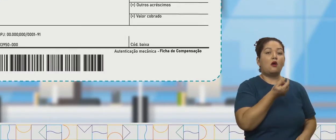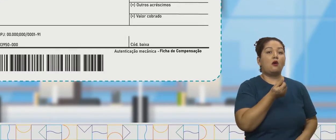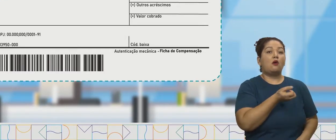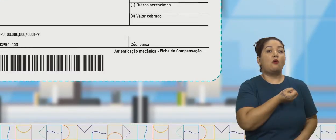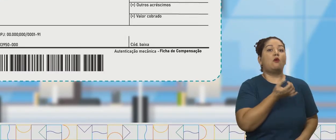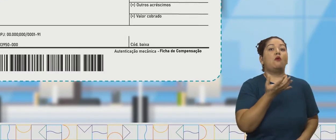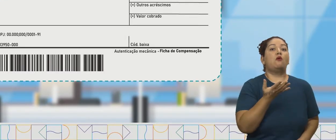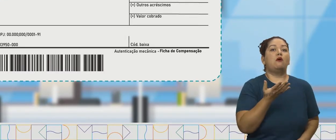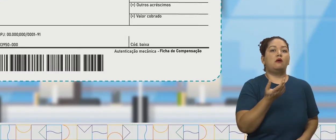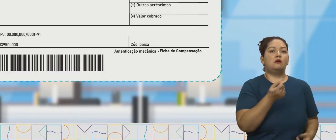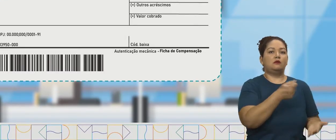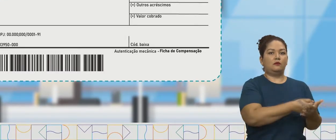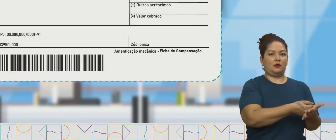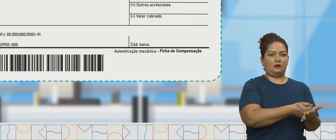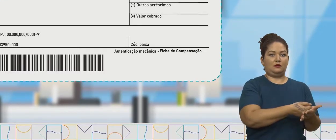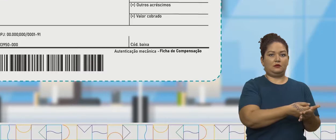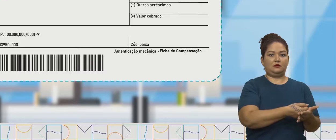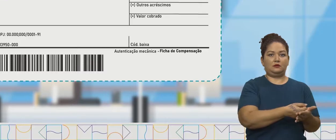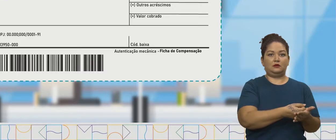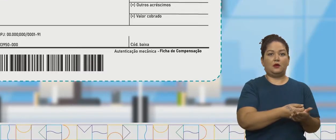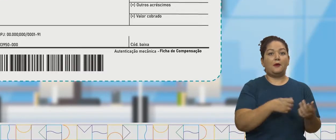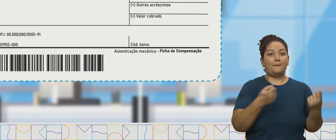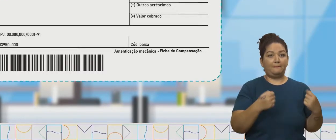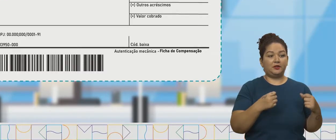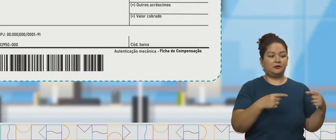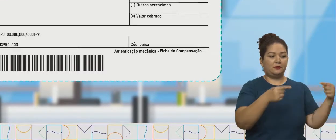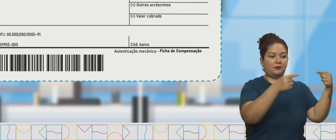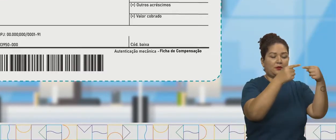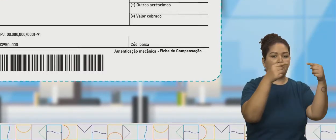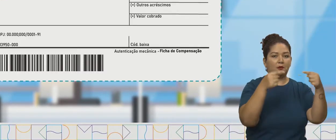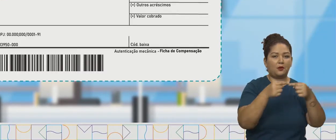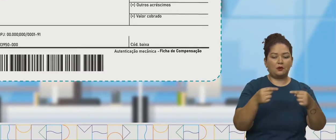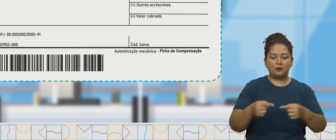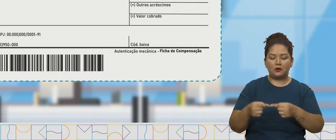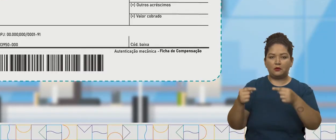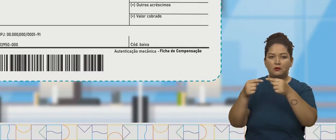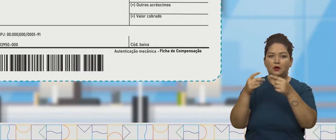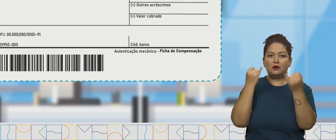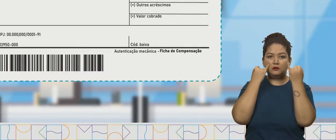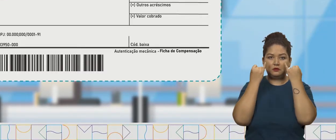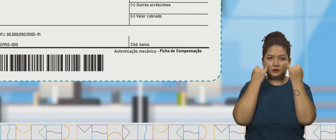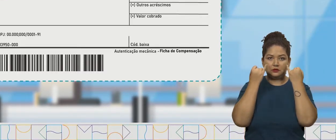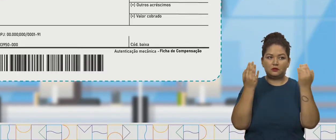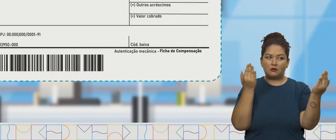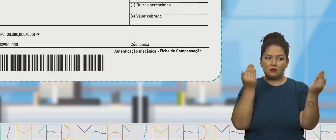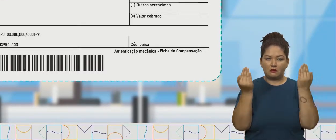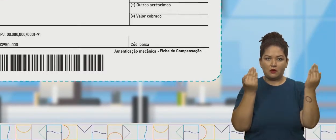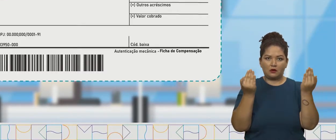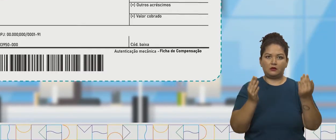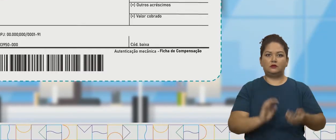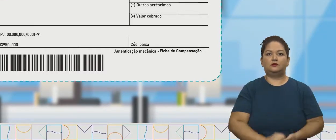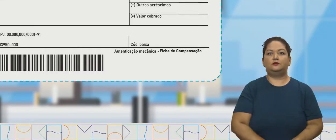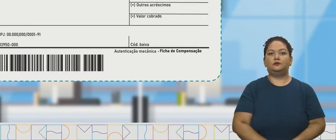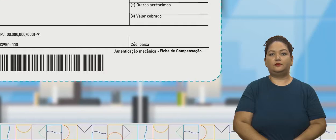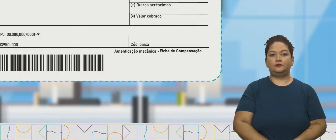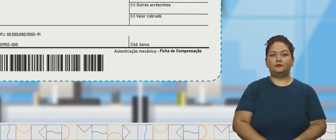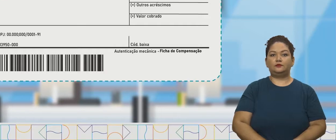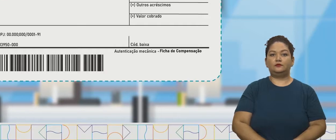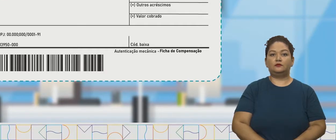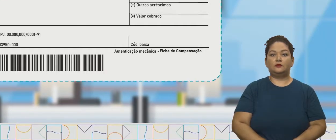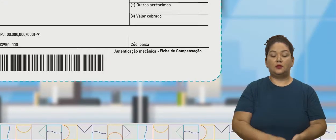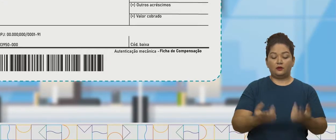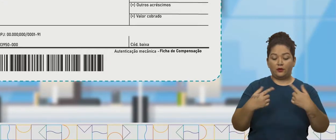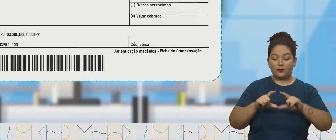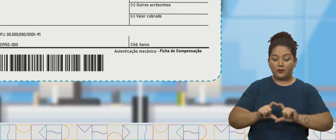cobrado, onde podemos comparar com o valor que nós temos conhecimento. E por fim, em quinto